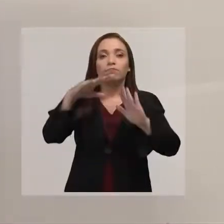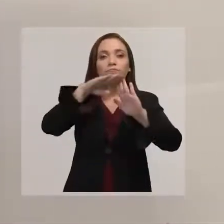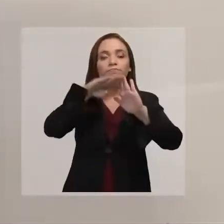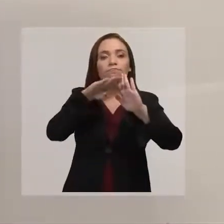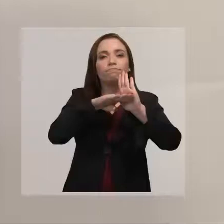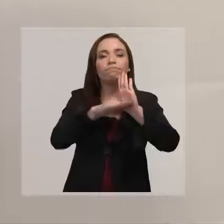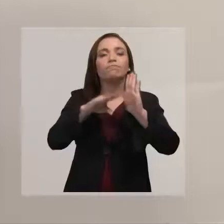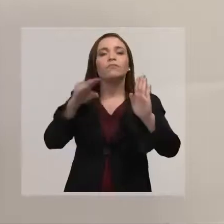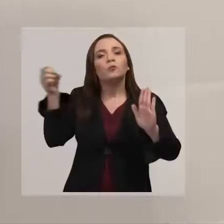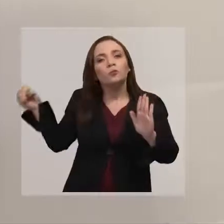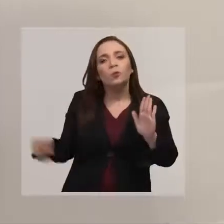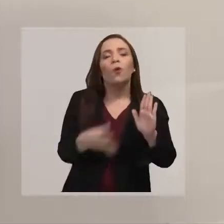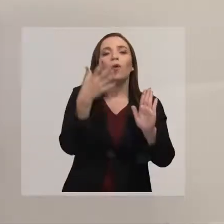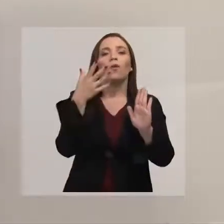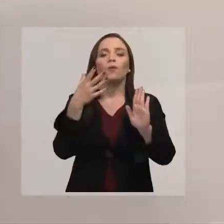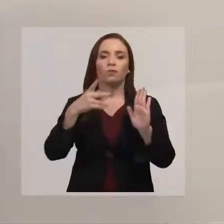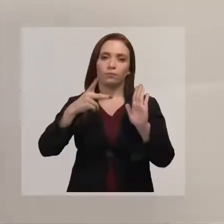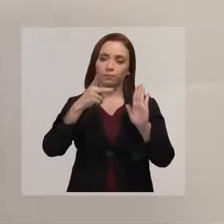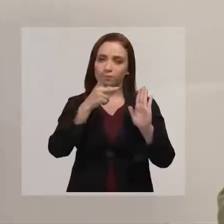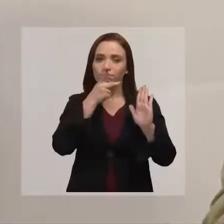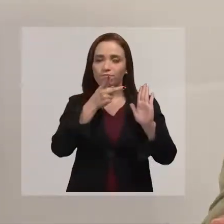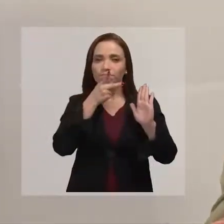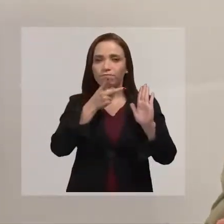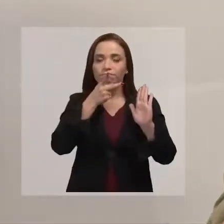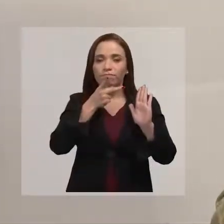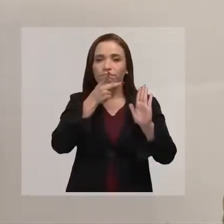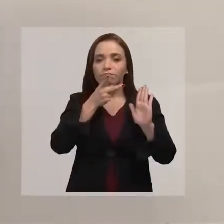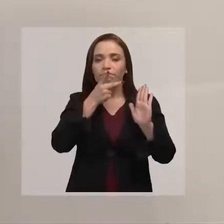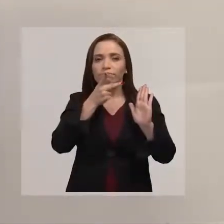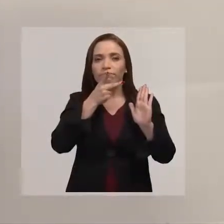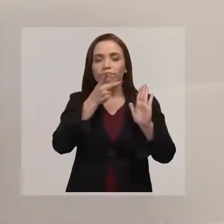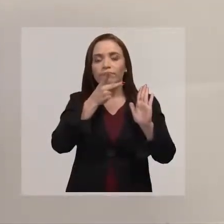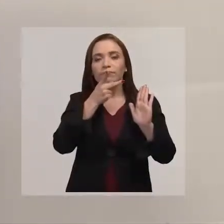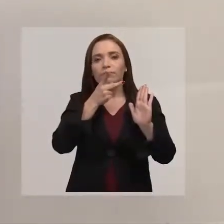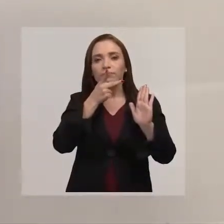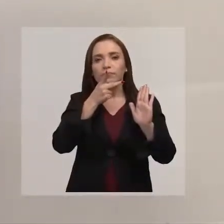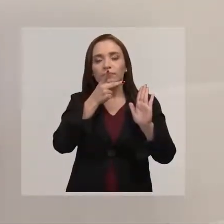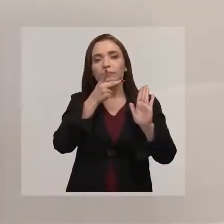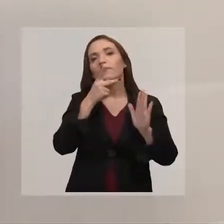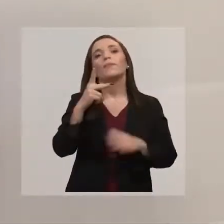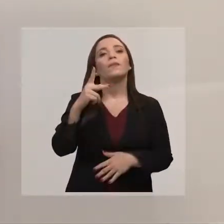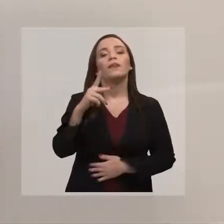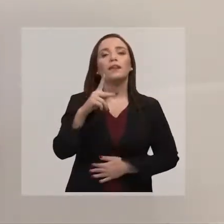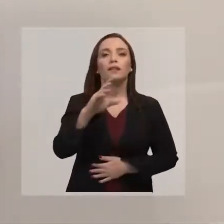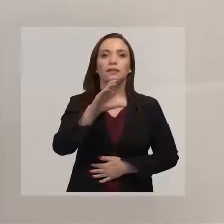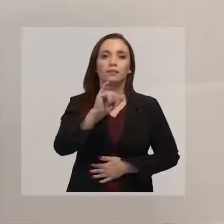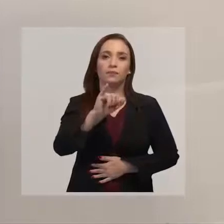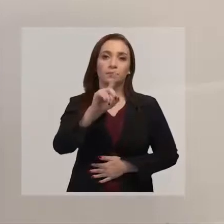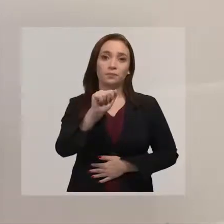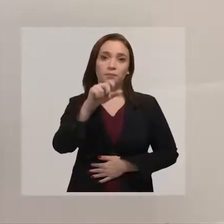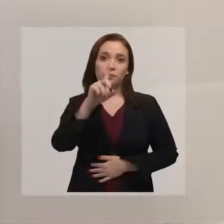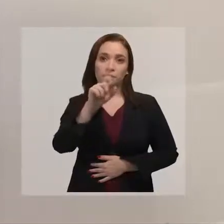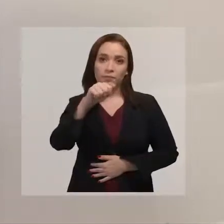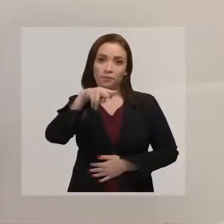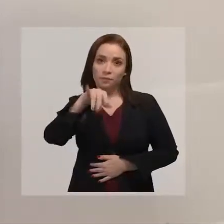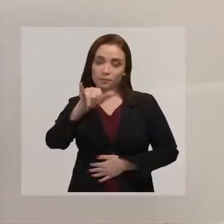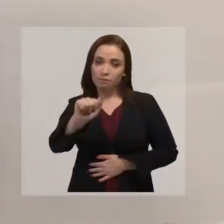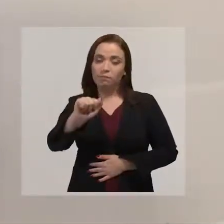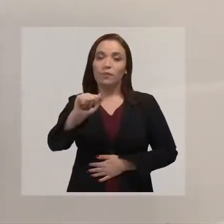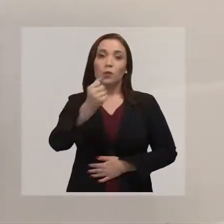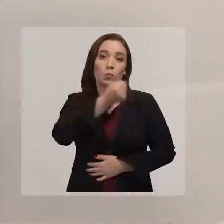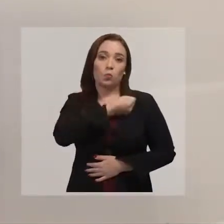princípios, passou, com a realidade brasileira, né, passou a se chamar